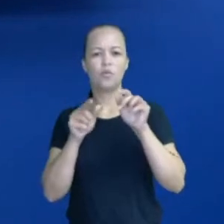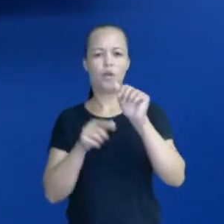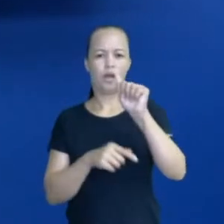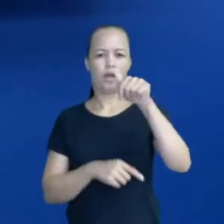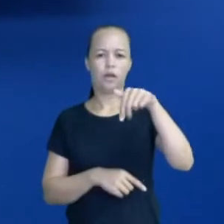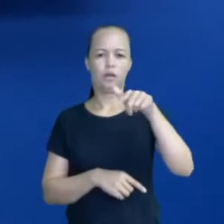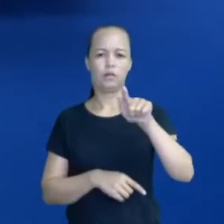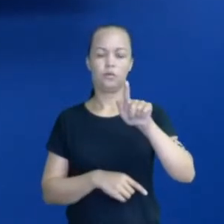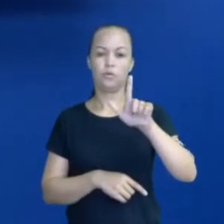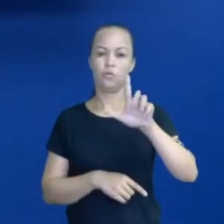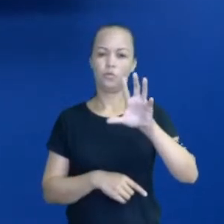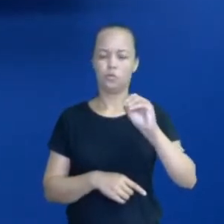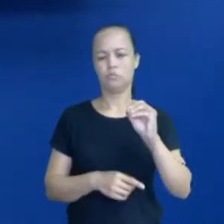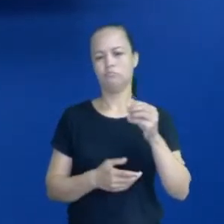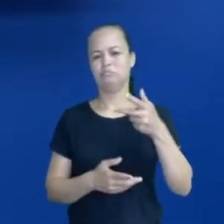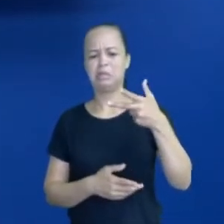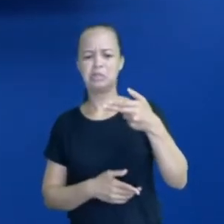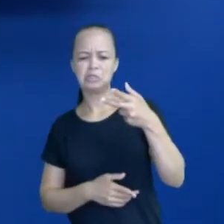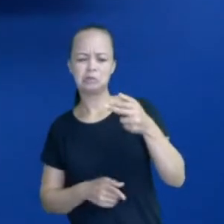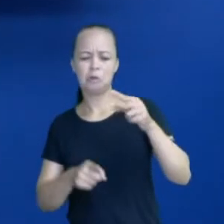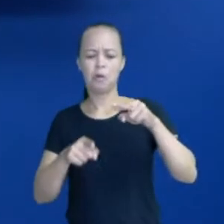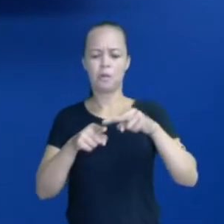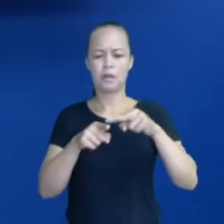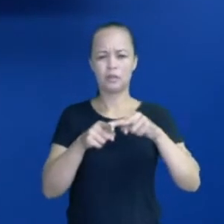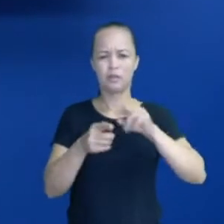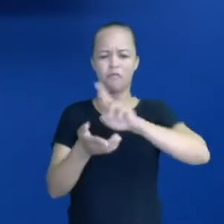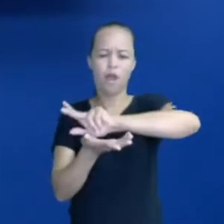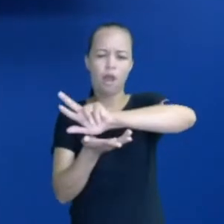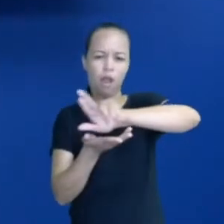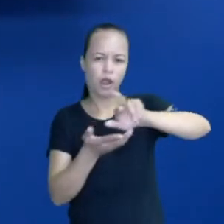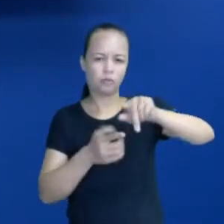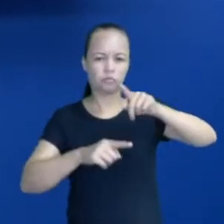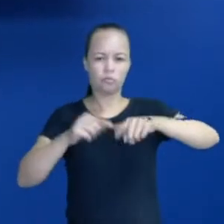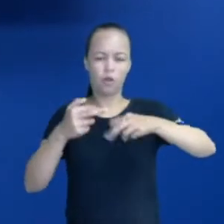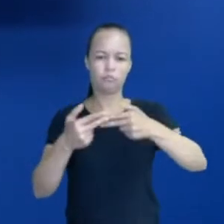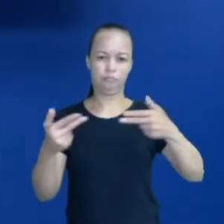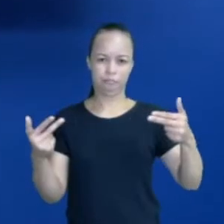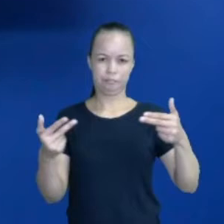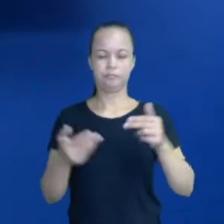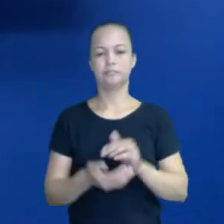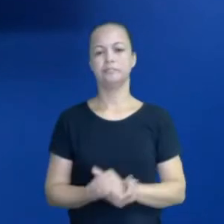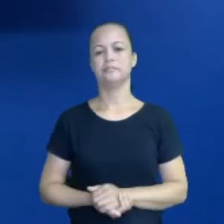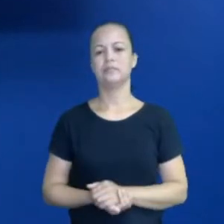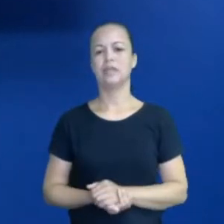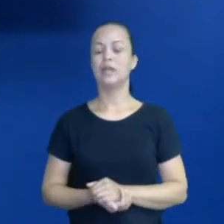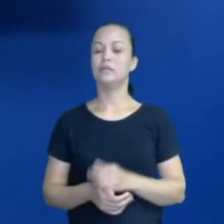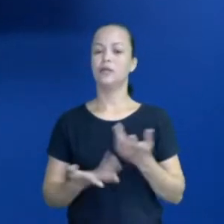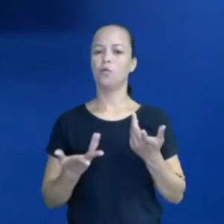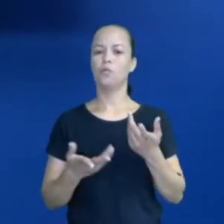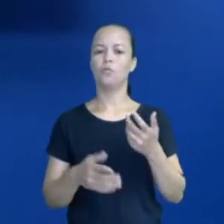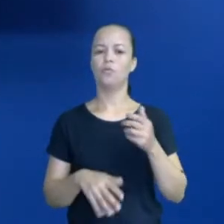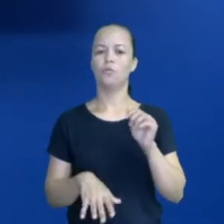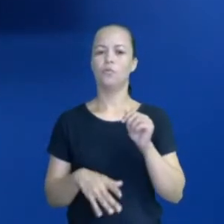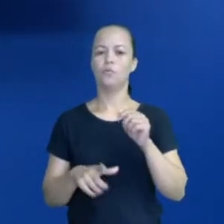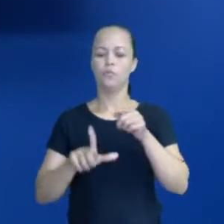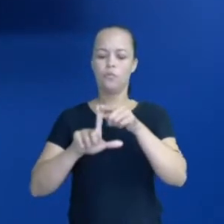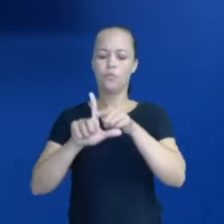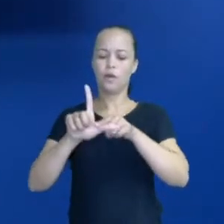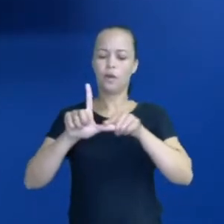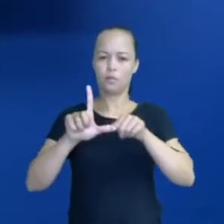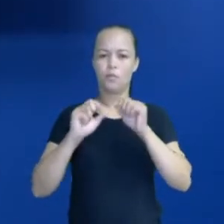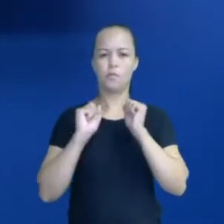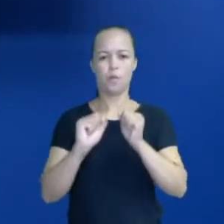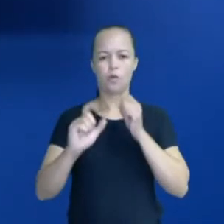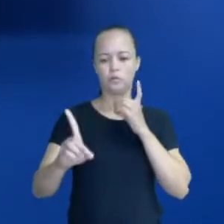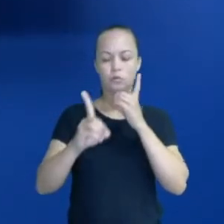aí na tesoura, pedaços de pizza e outros objetos, beleza? Então o ângulo ele pode ser encontrado em várias